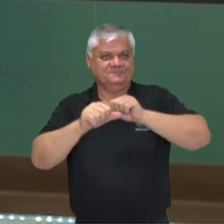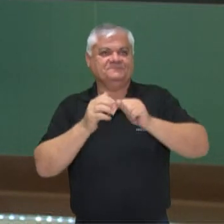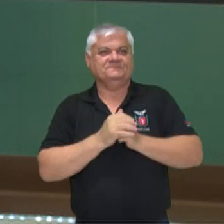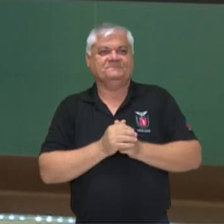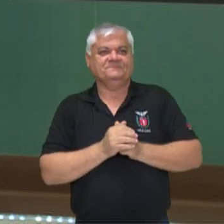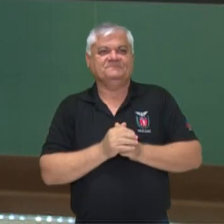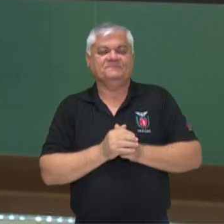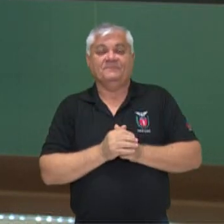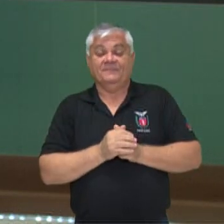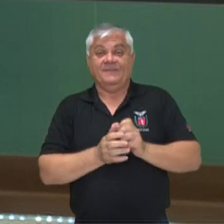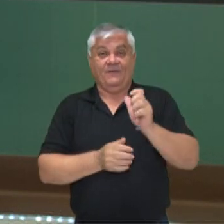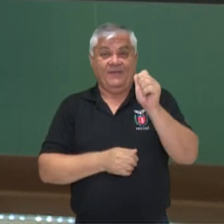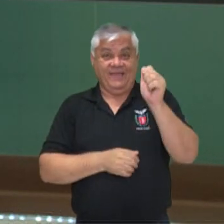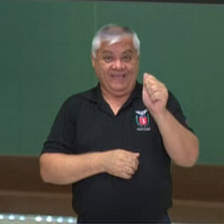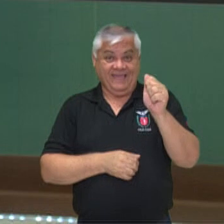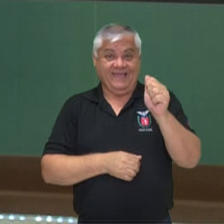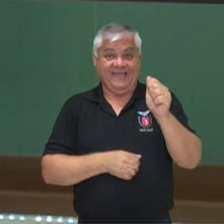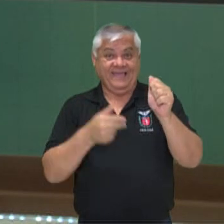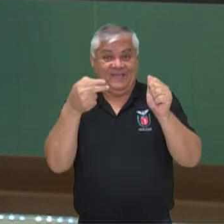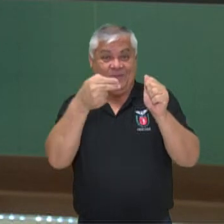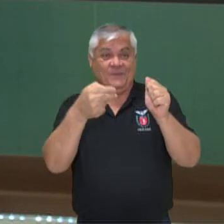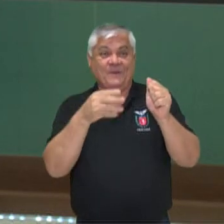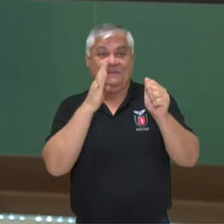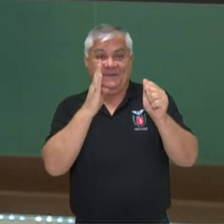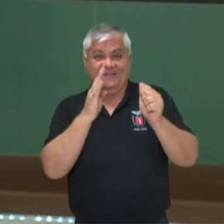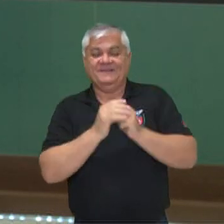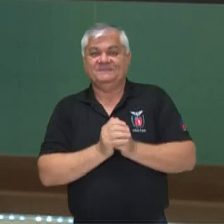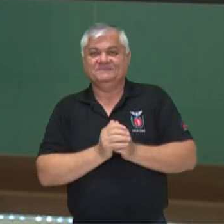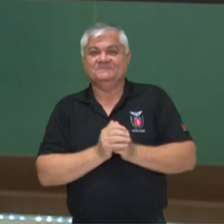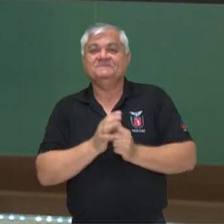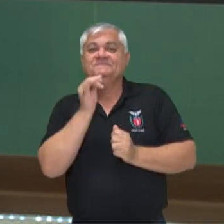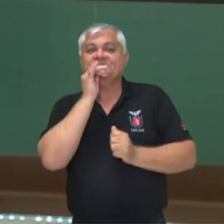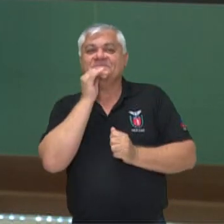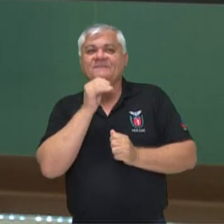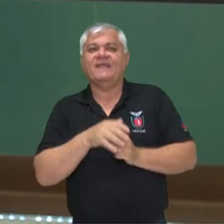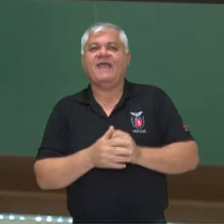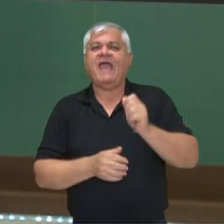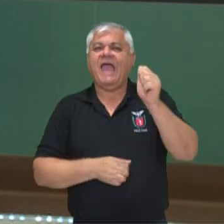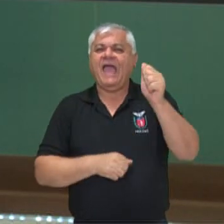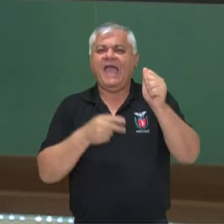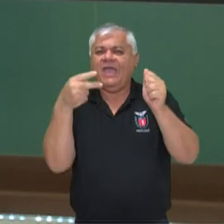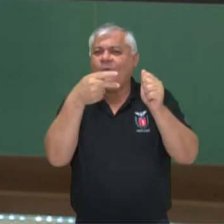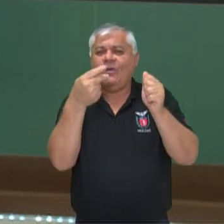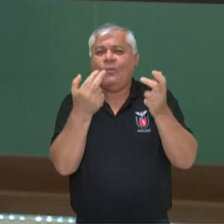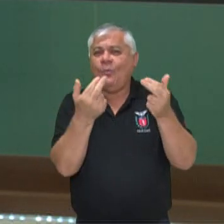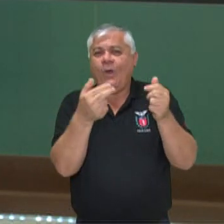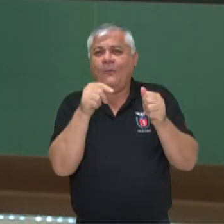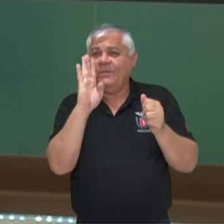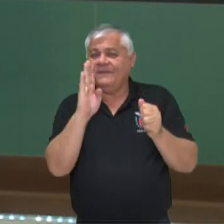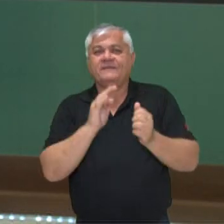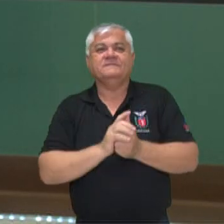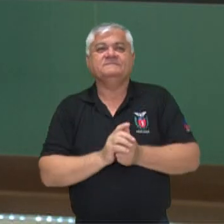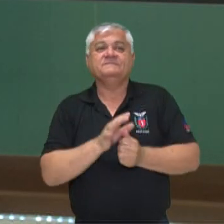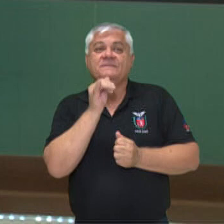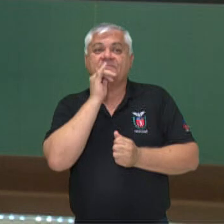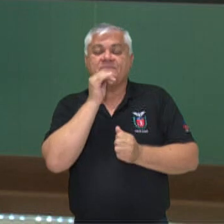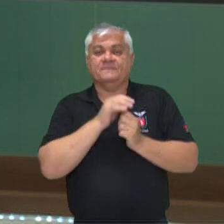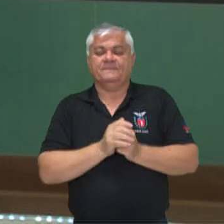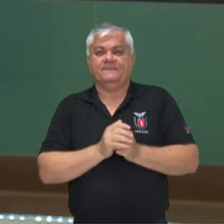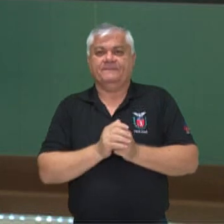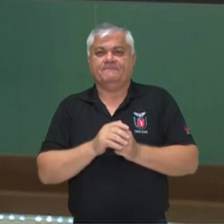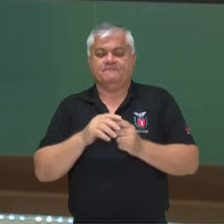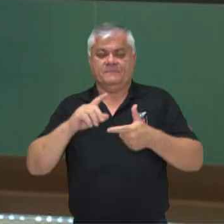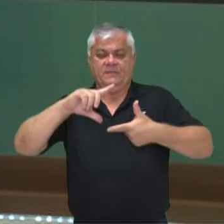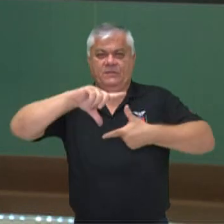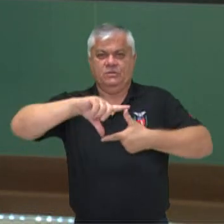área de um é igual à área do outro. O quadrado e o retângulo, ó, aqui eu deixei o retângulo em pezinho, mas tanto faz, né? É